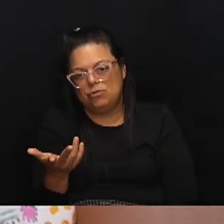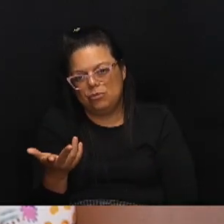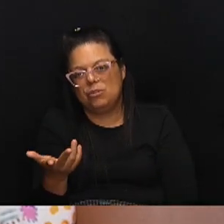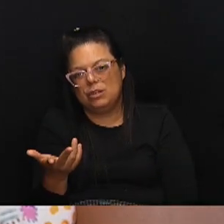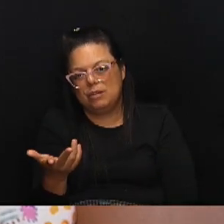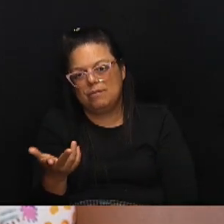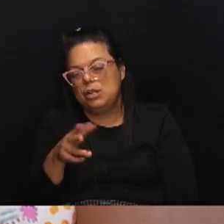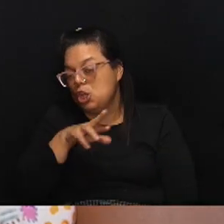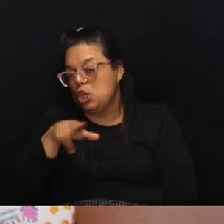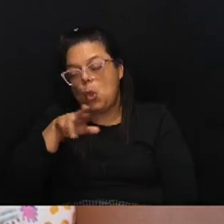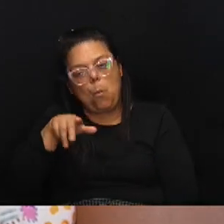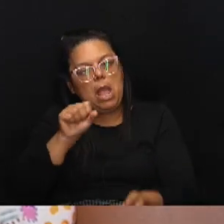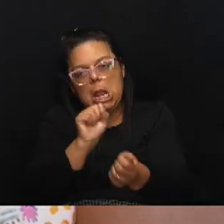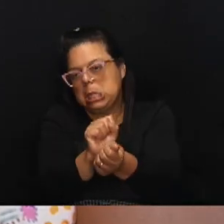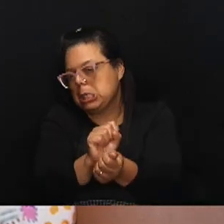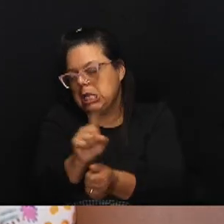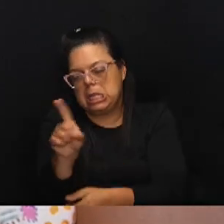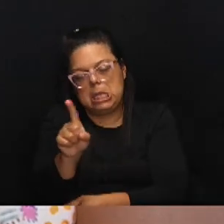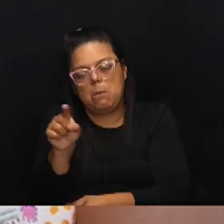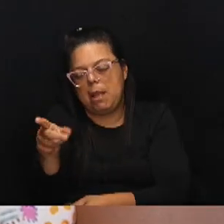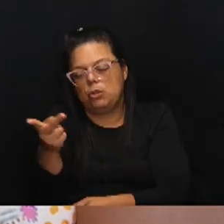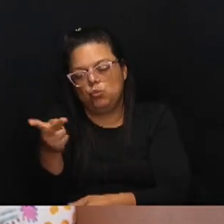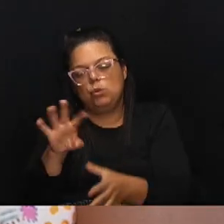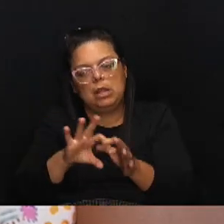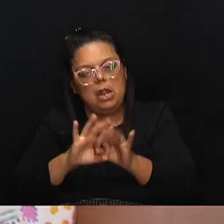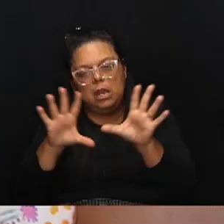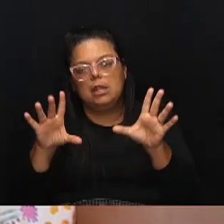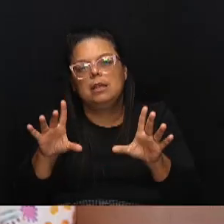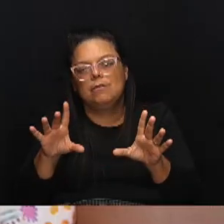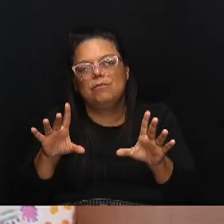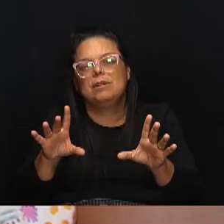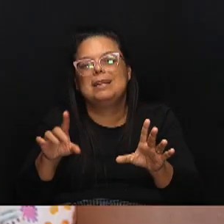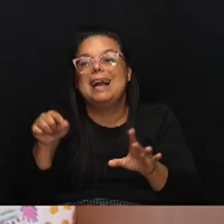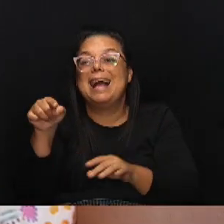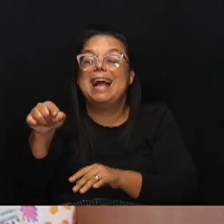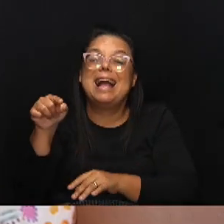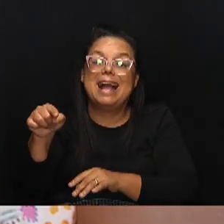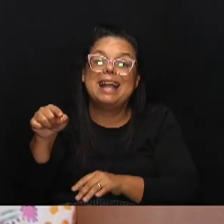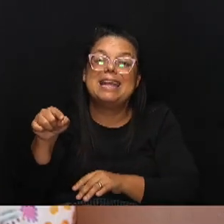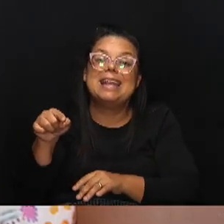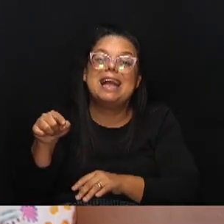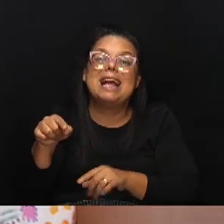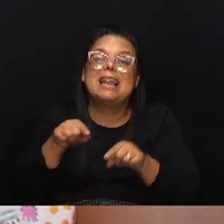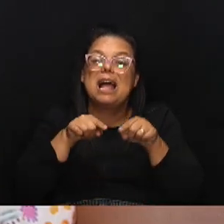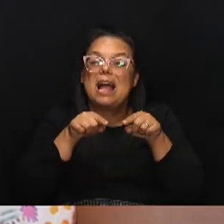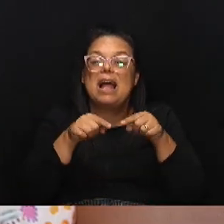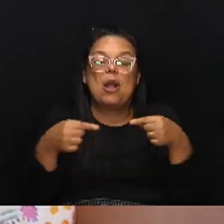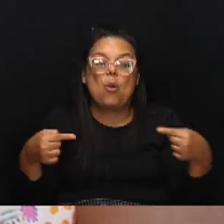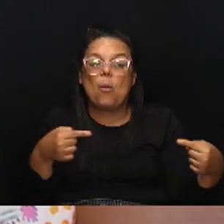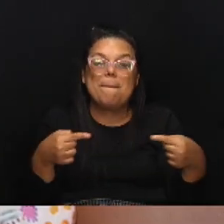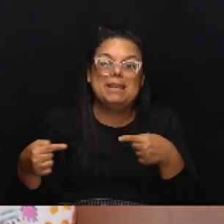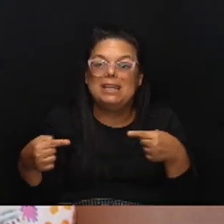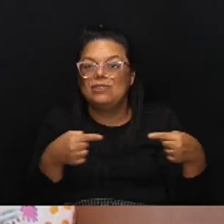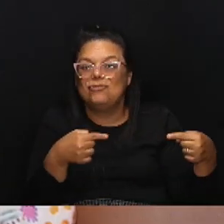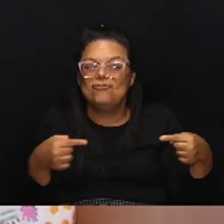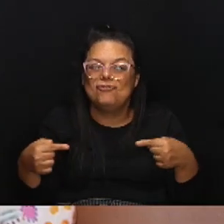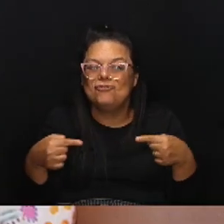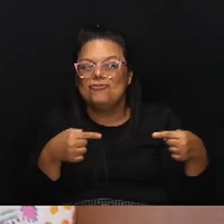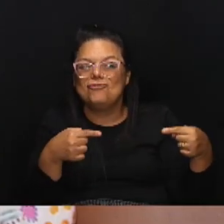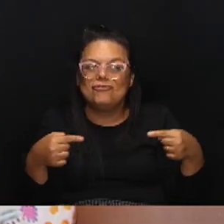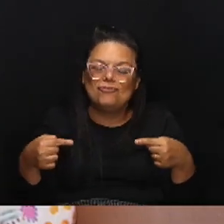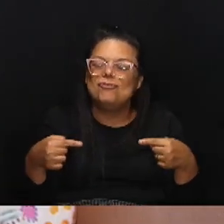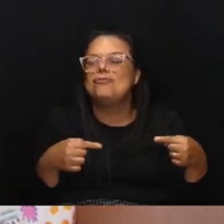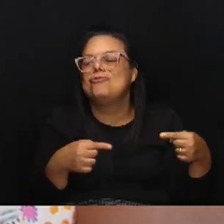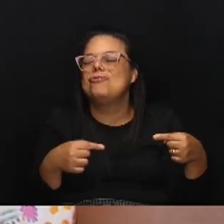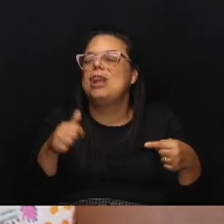são escravas, né, são livres, e elas vão competir com as domésticas brancas. Então, olha como é que cai a situação, o